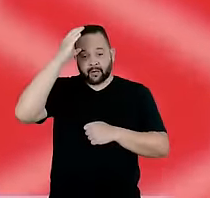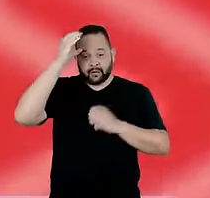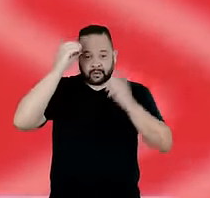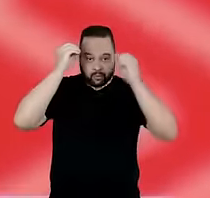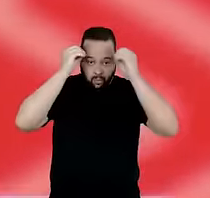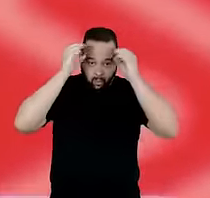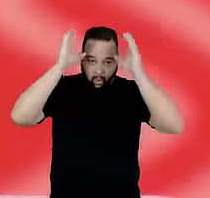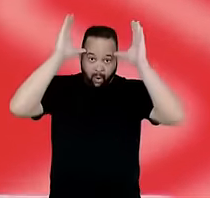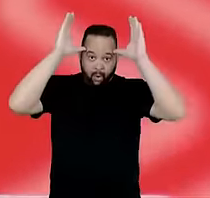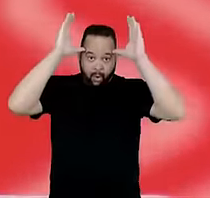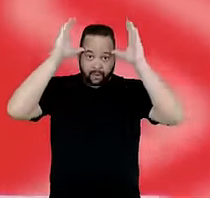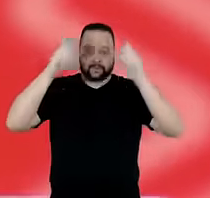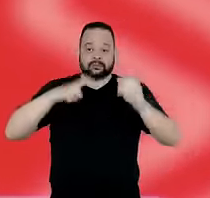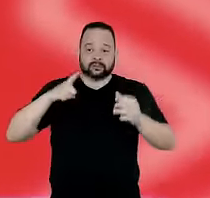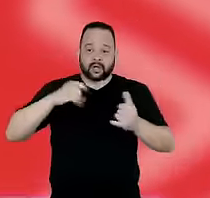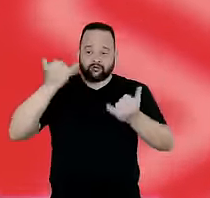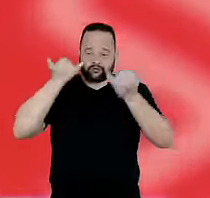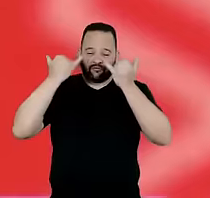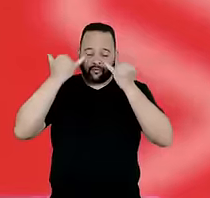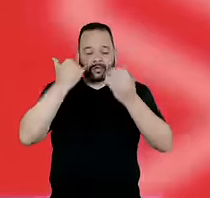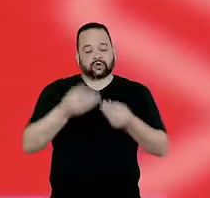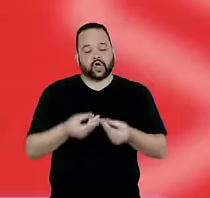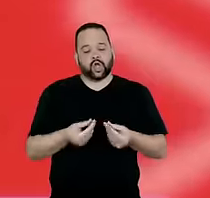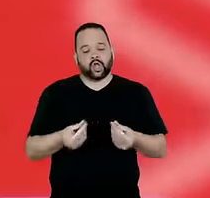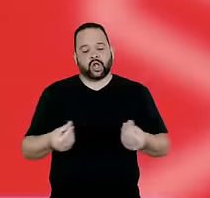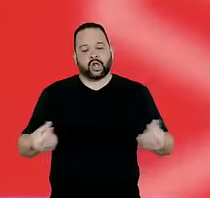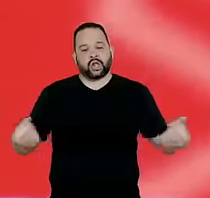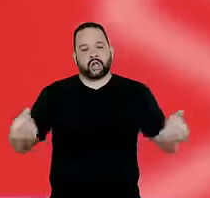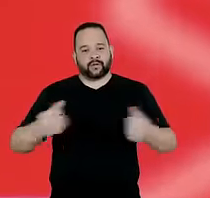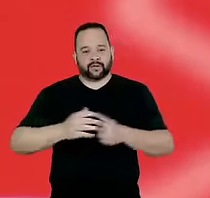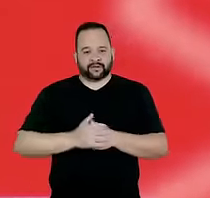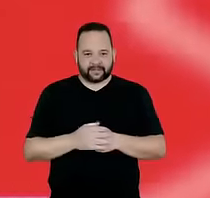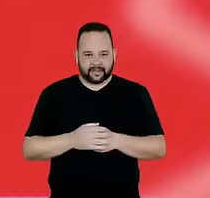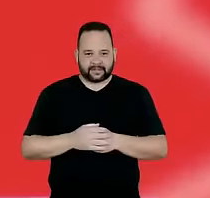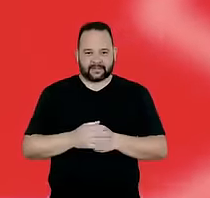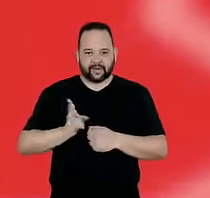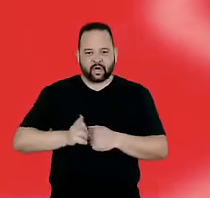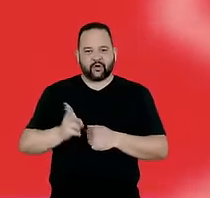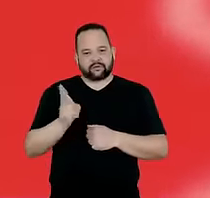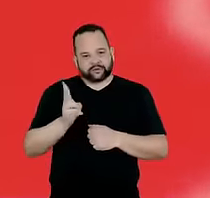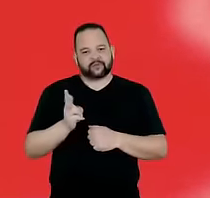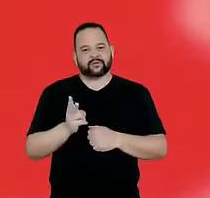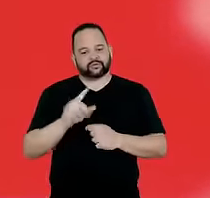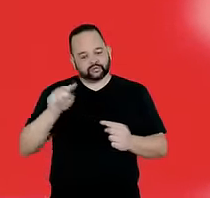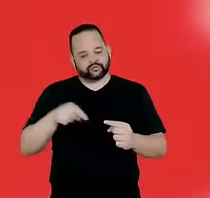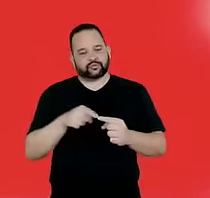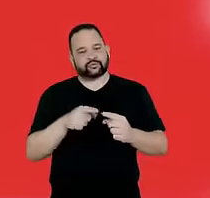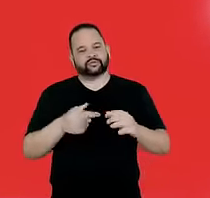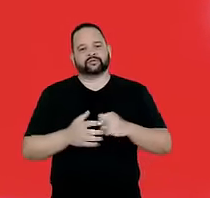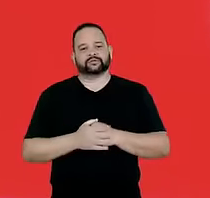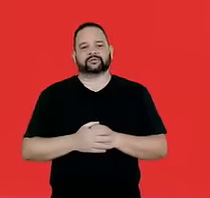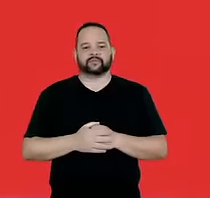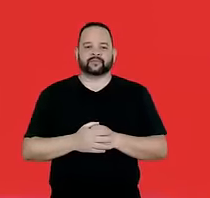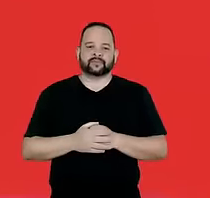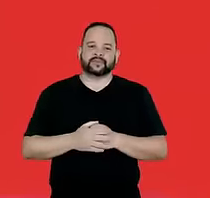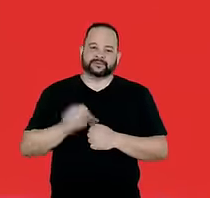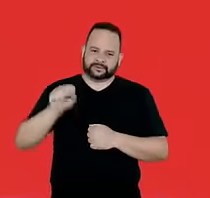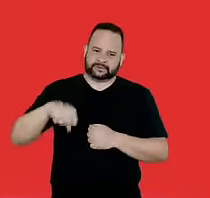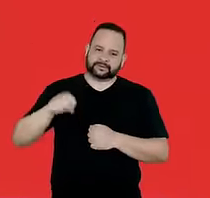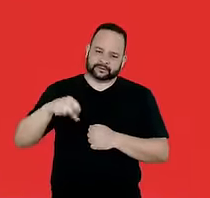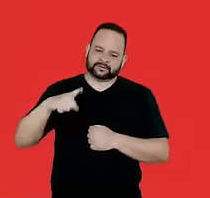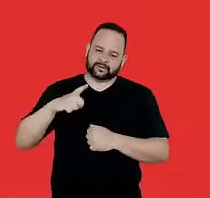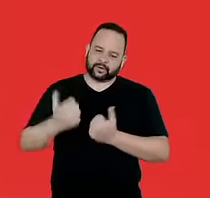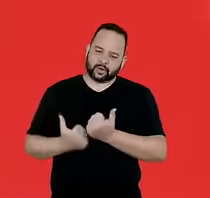informação de qualidade seguir adiante nos seus objetivos e claro podem contar com o Banco Bradesco os seus